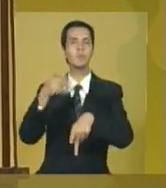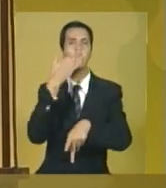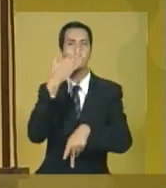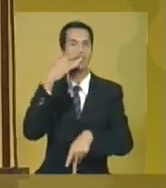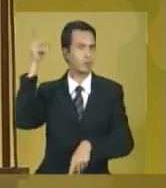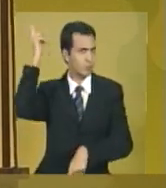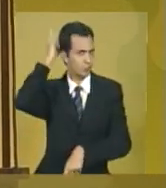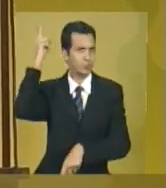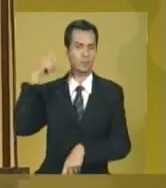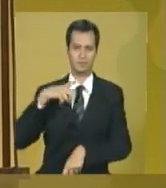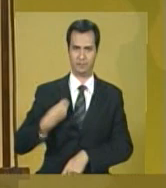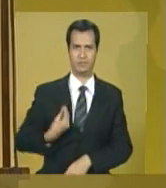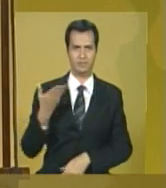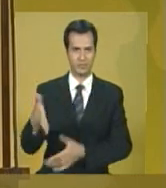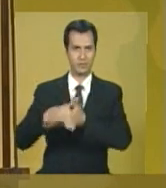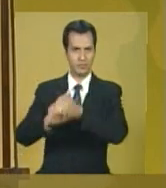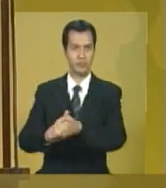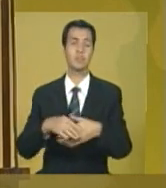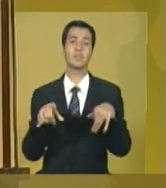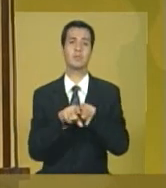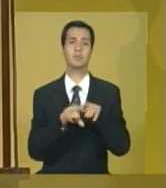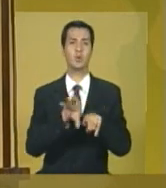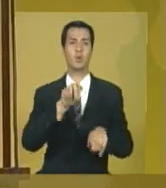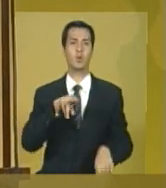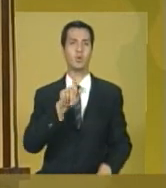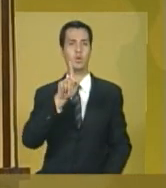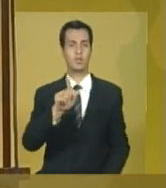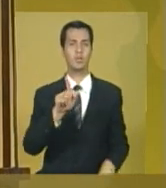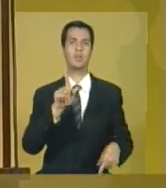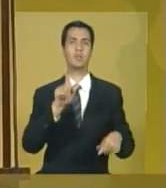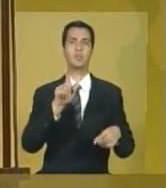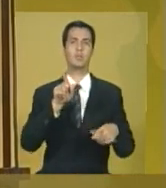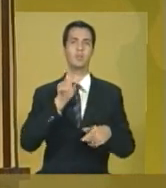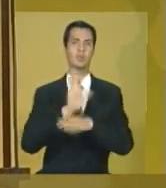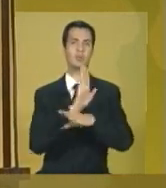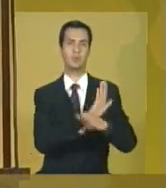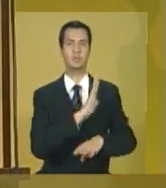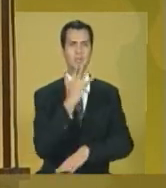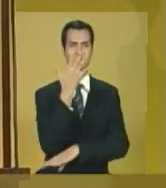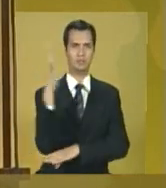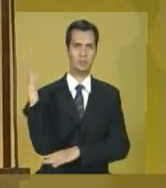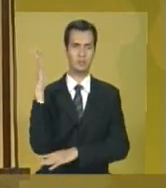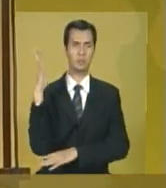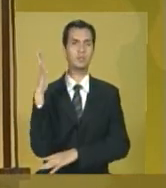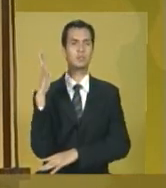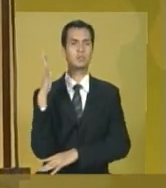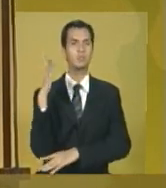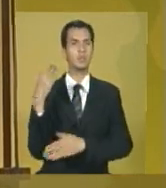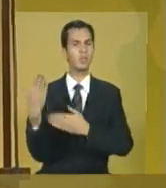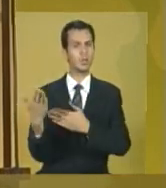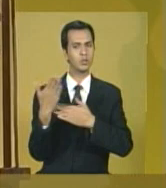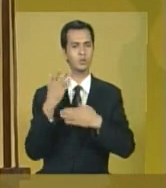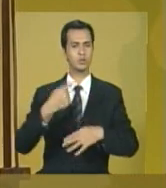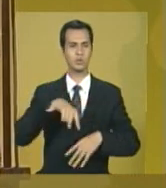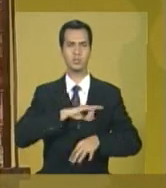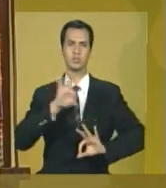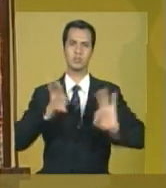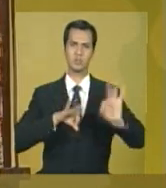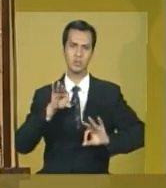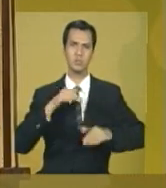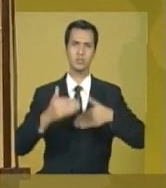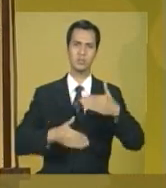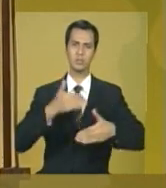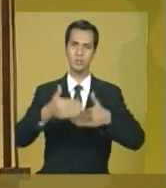presentes e várias ONGs ambientalistas que têm contribuído para este processo rico de